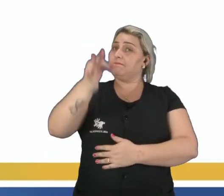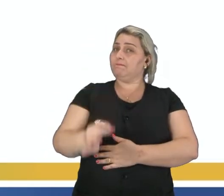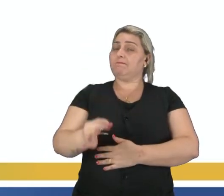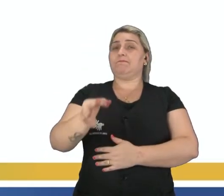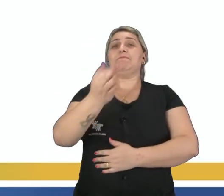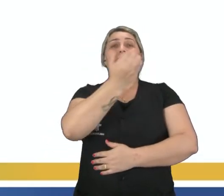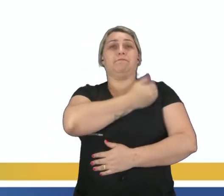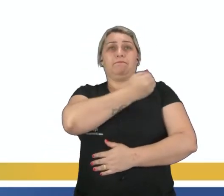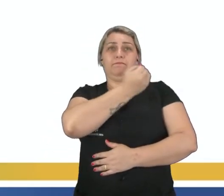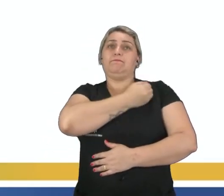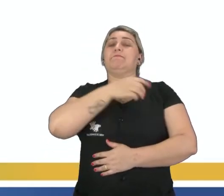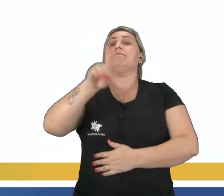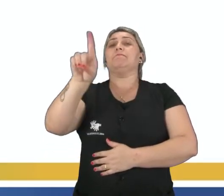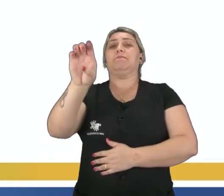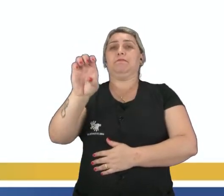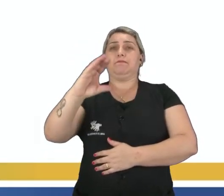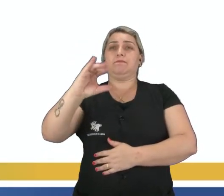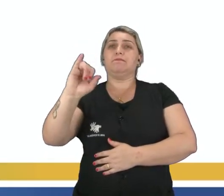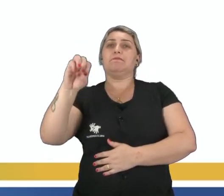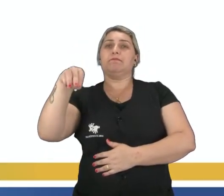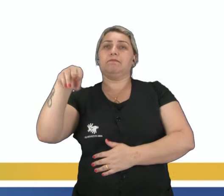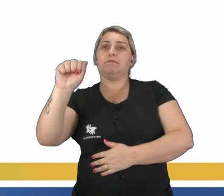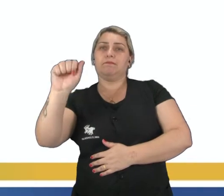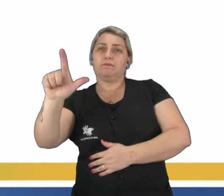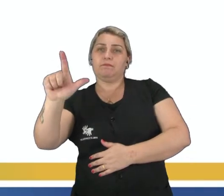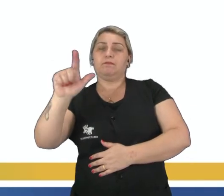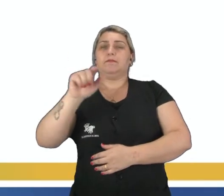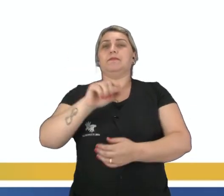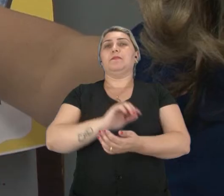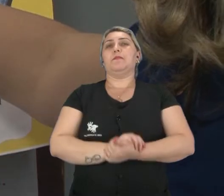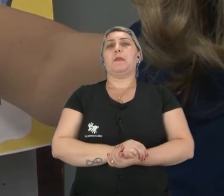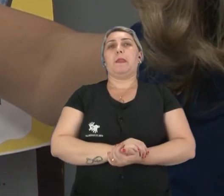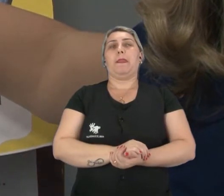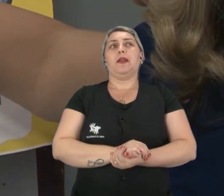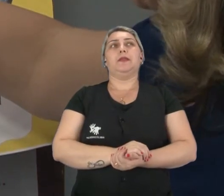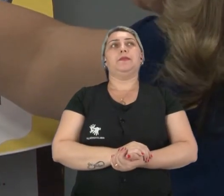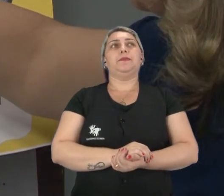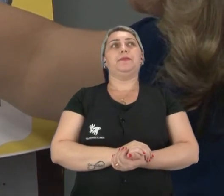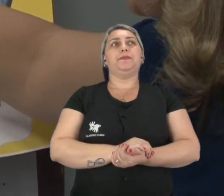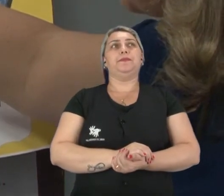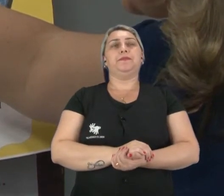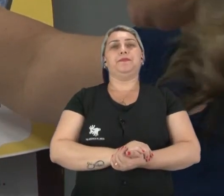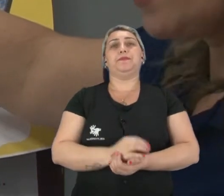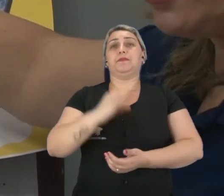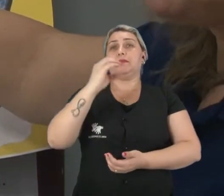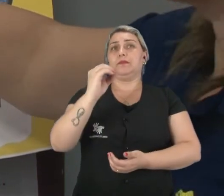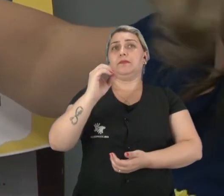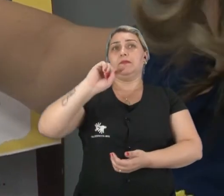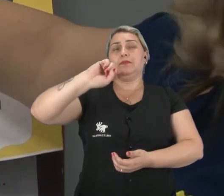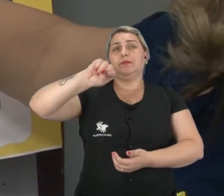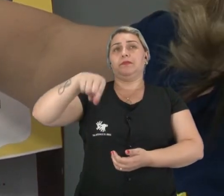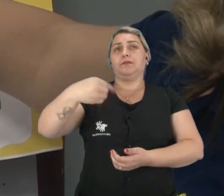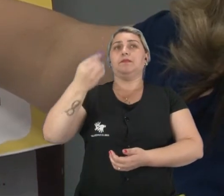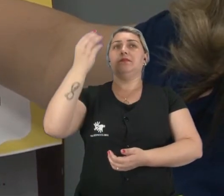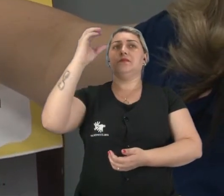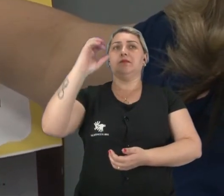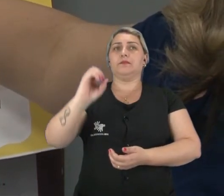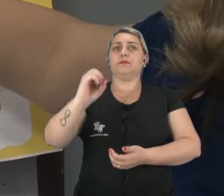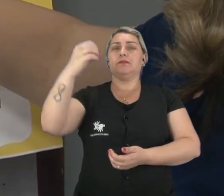representou corretamente, né? Ela representou, olha só, ela colocou